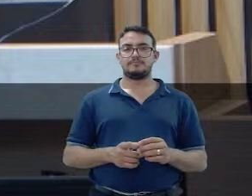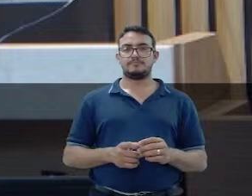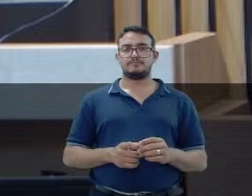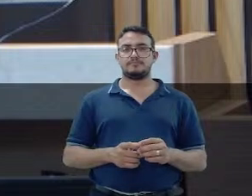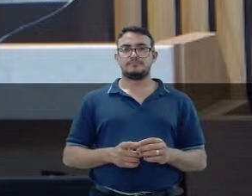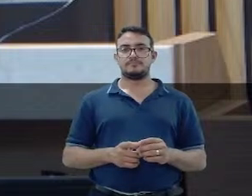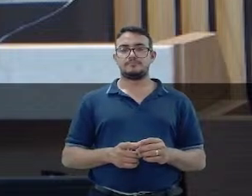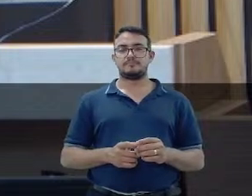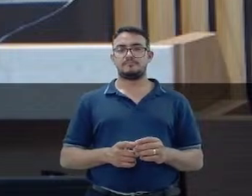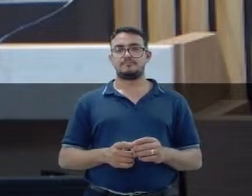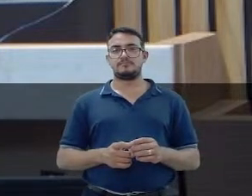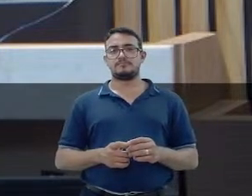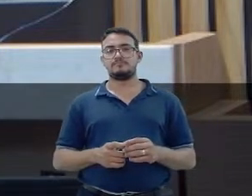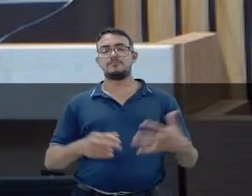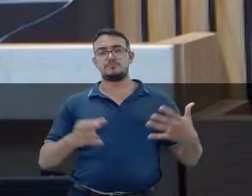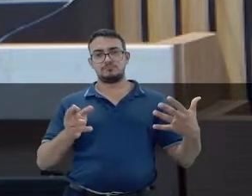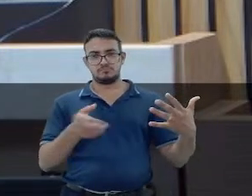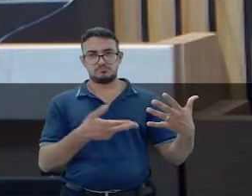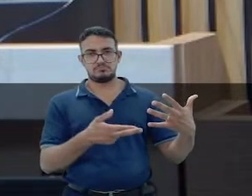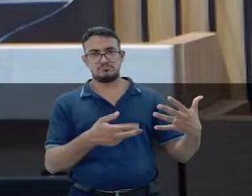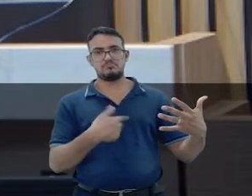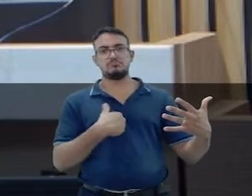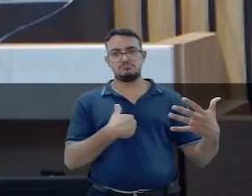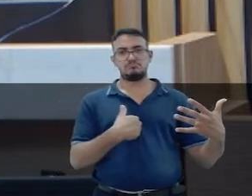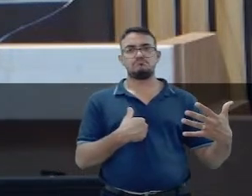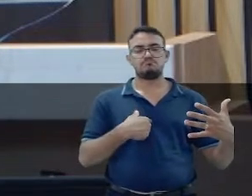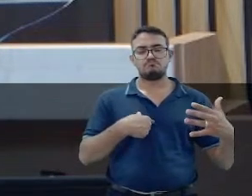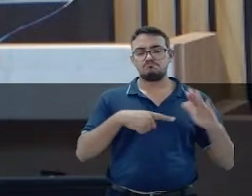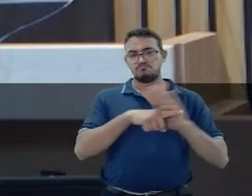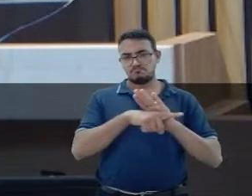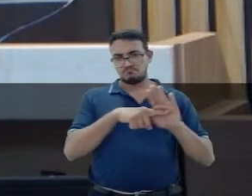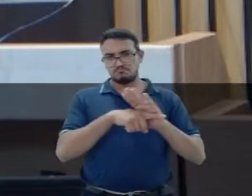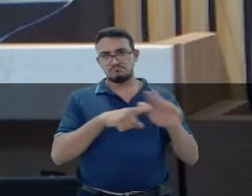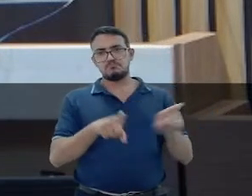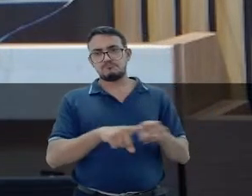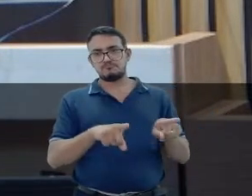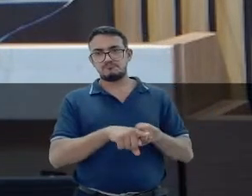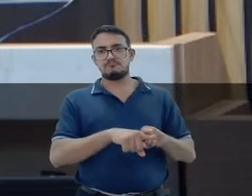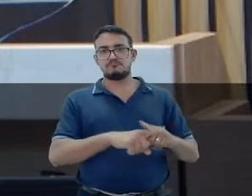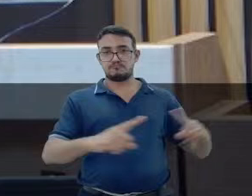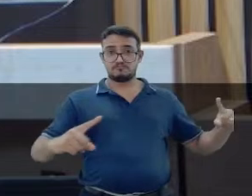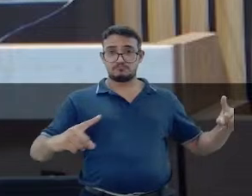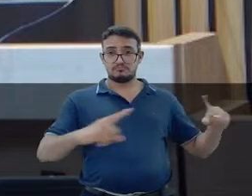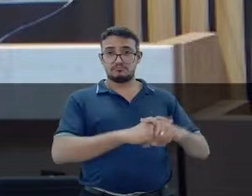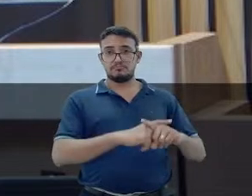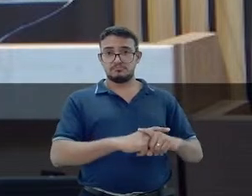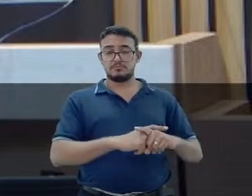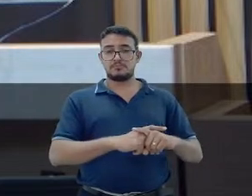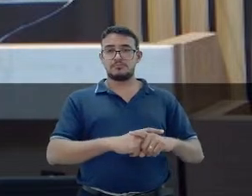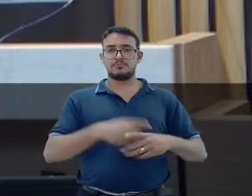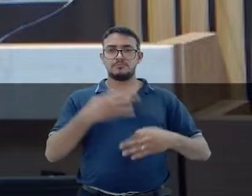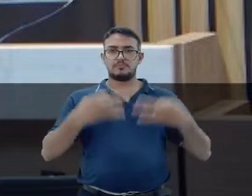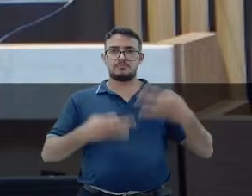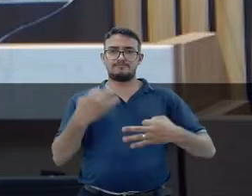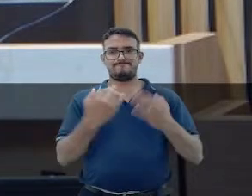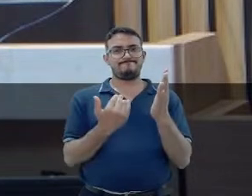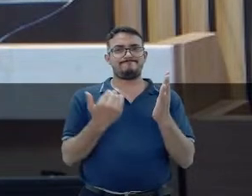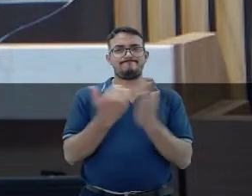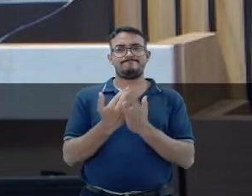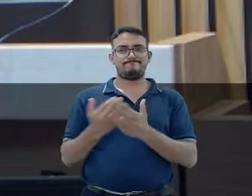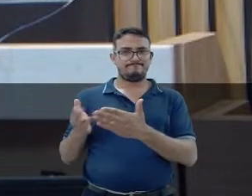Eu estou conhecendo do recurso, também das contrarrazões, julgamento extra petita, eu nego